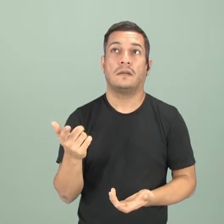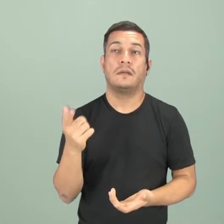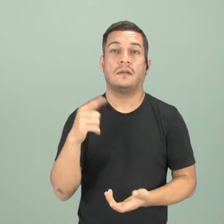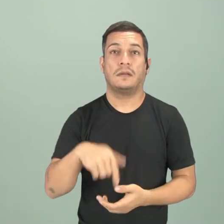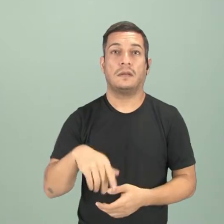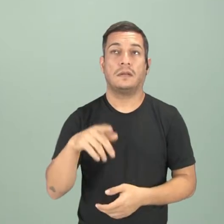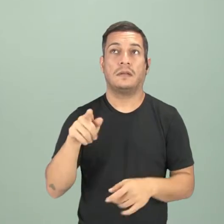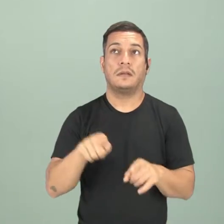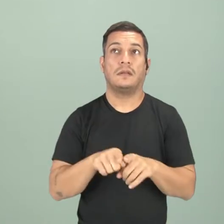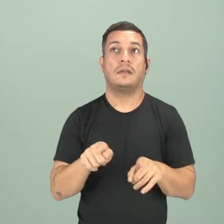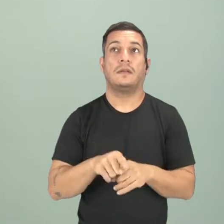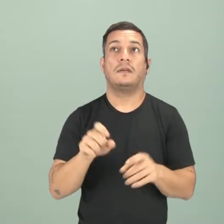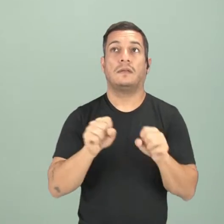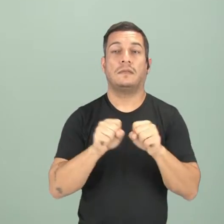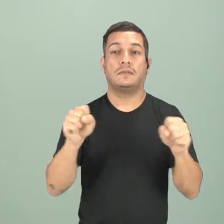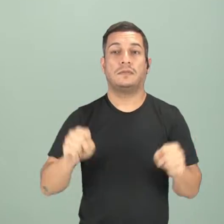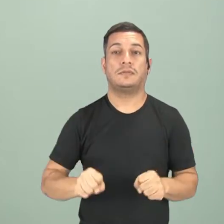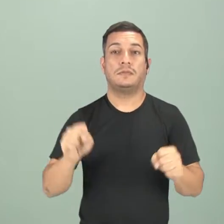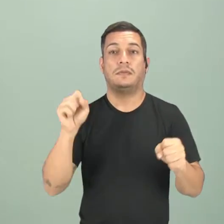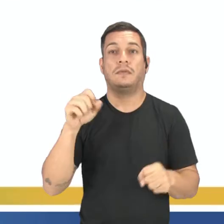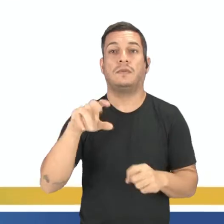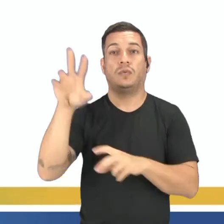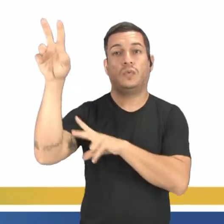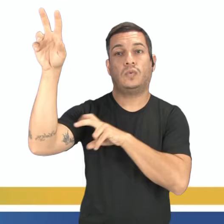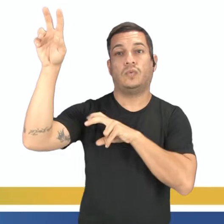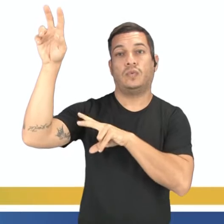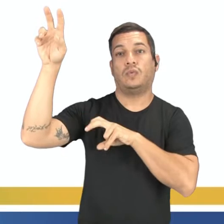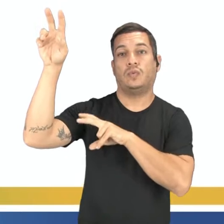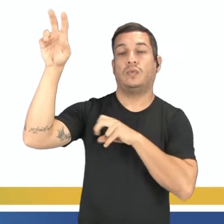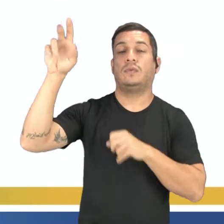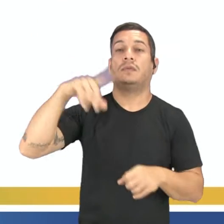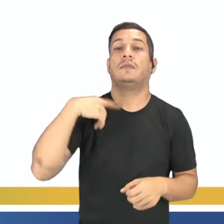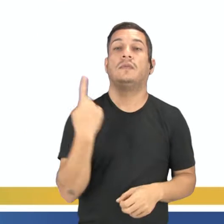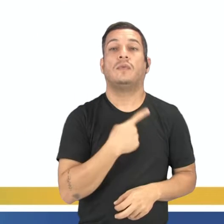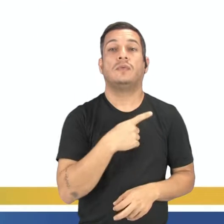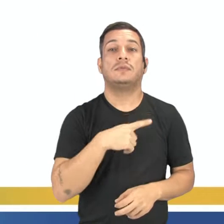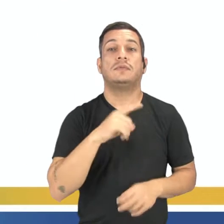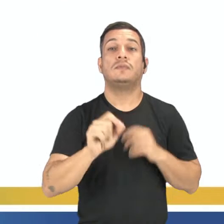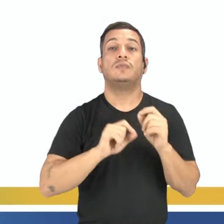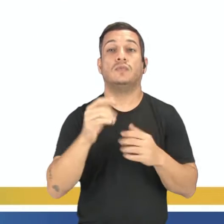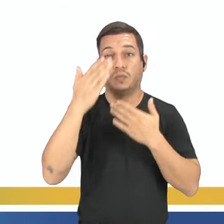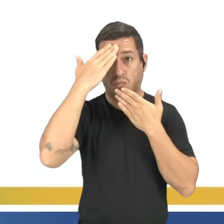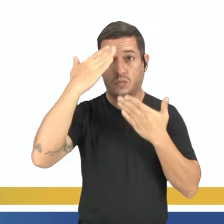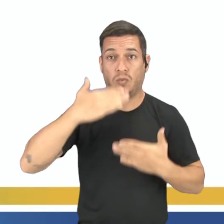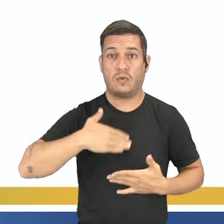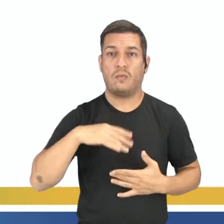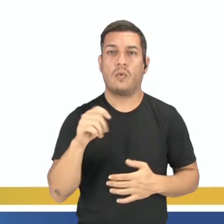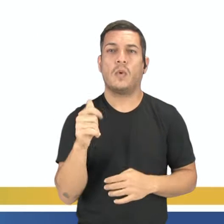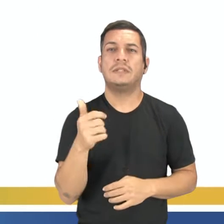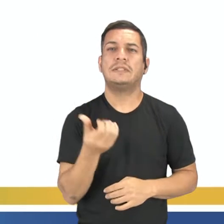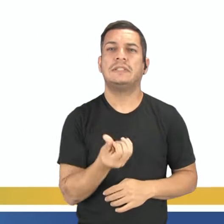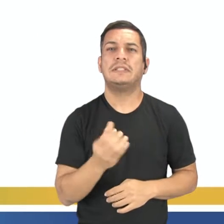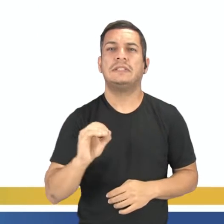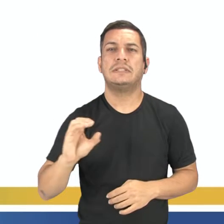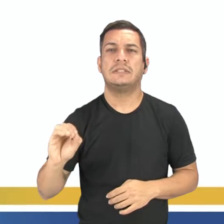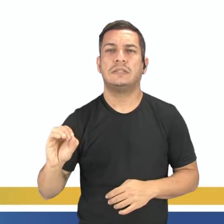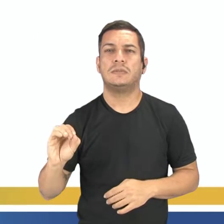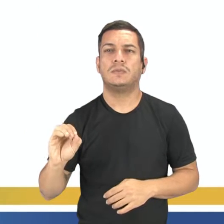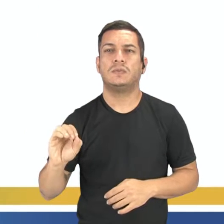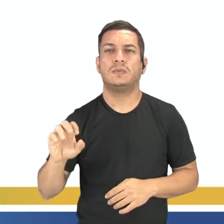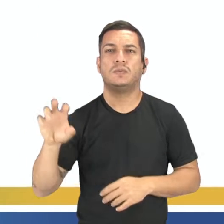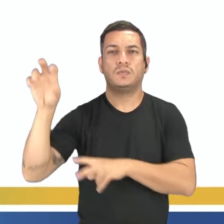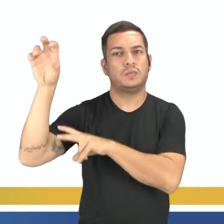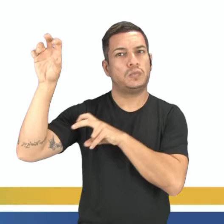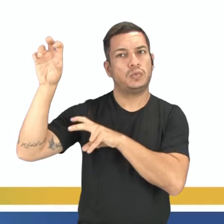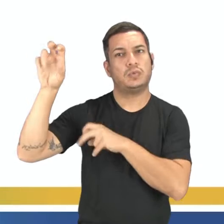menos importante, o sistema muscular. O sistema muscular, nós temos no nosso corpo quase 600